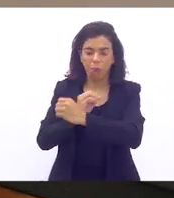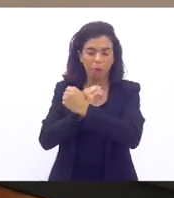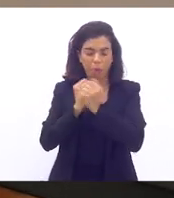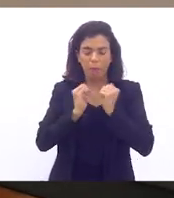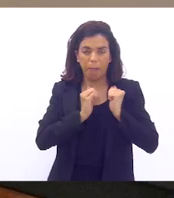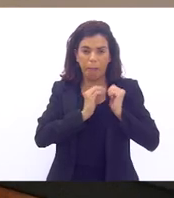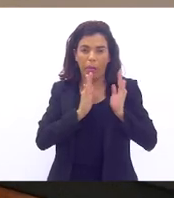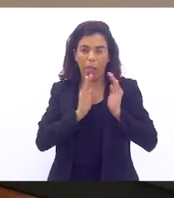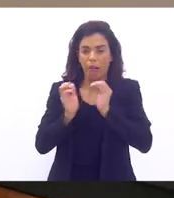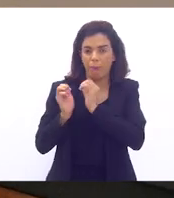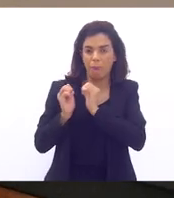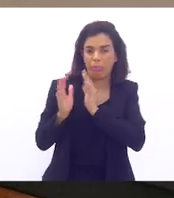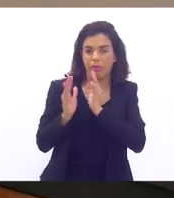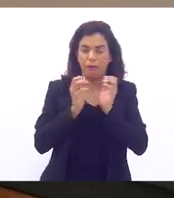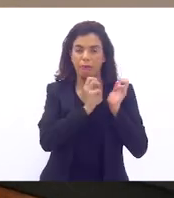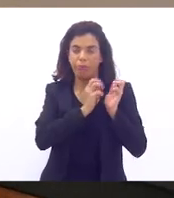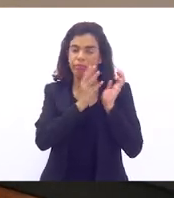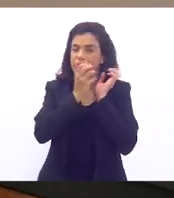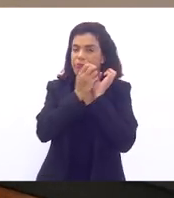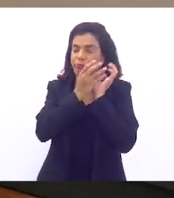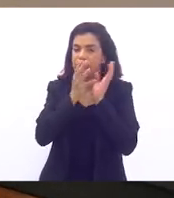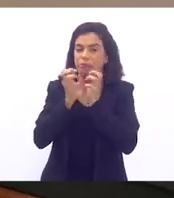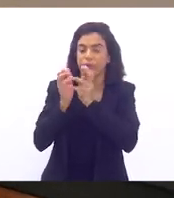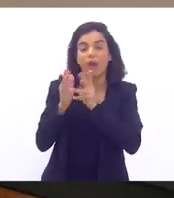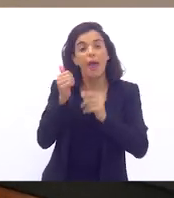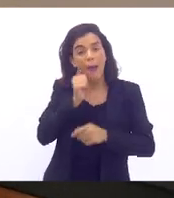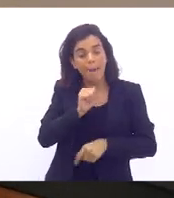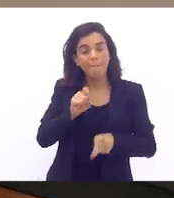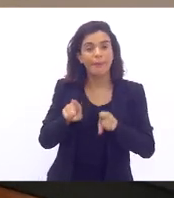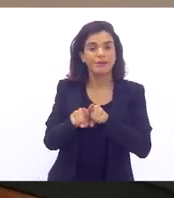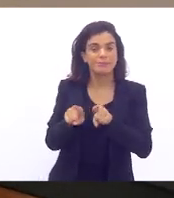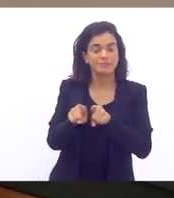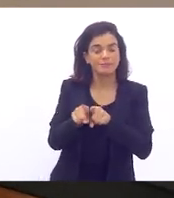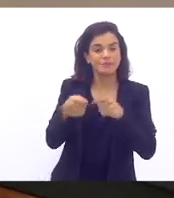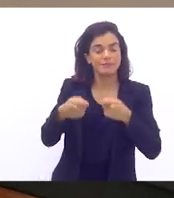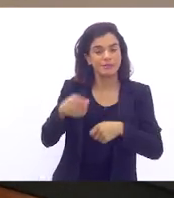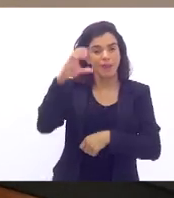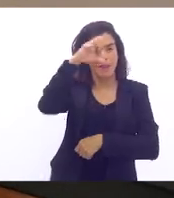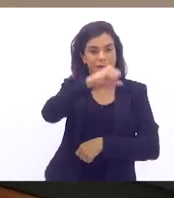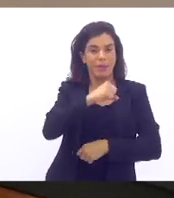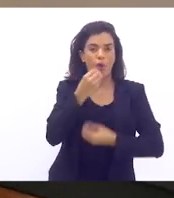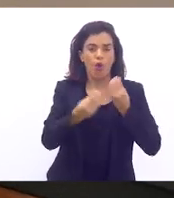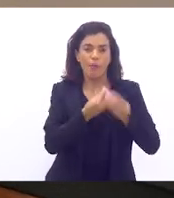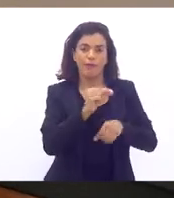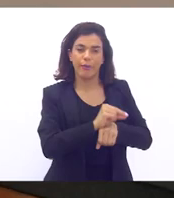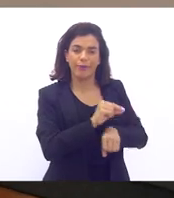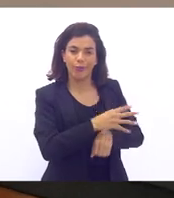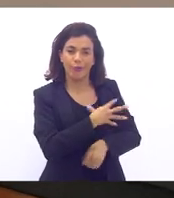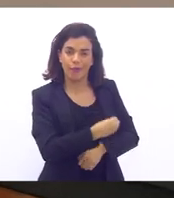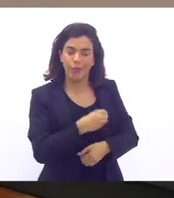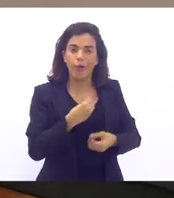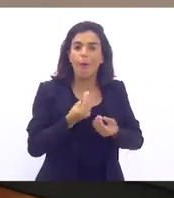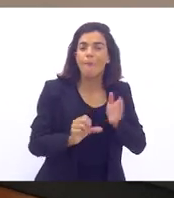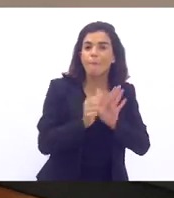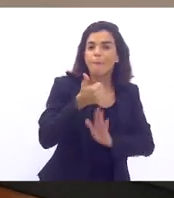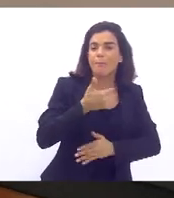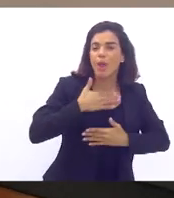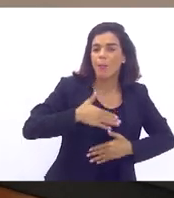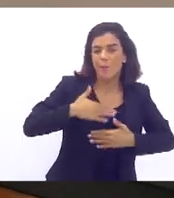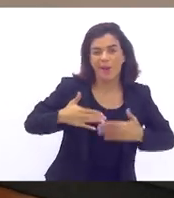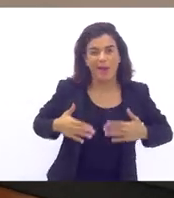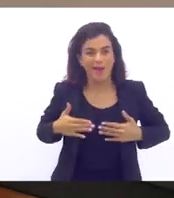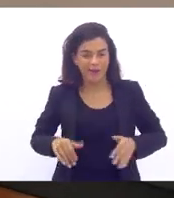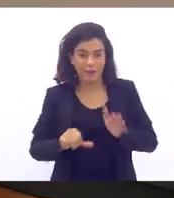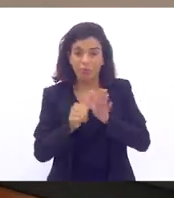E essa mãe tem que ser capacitada dentro da maternidade para cuidar desse filho como é que vai ser o primeiro banho como é que vai ser o